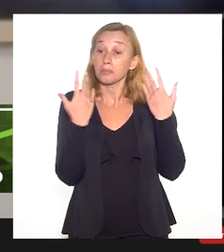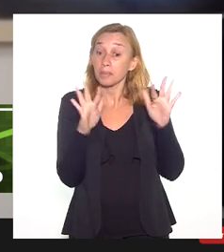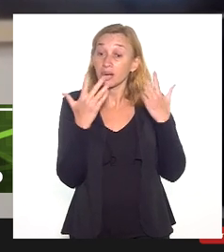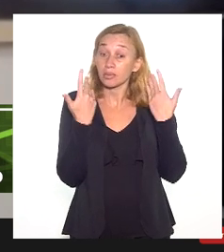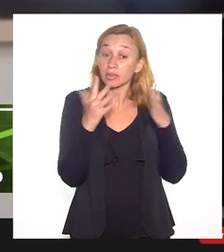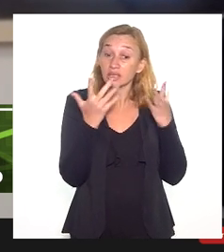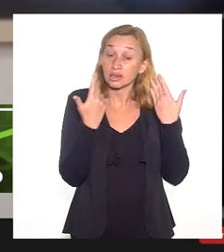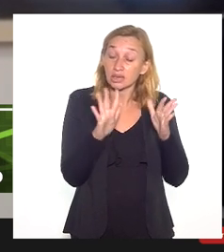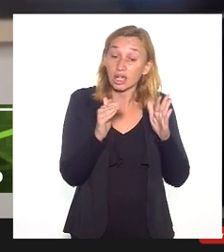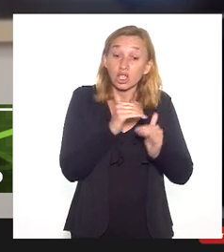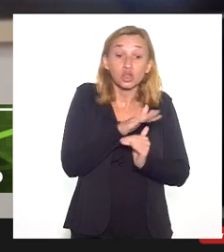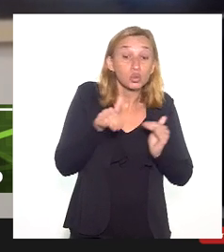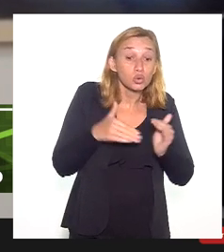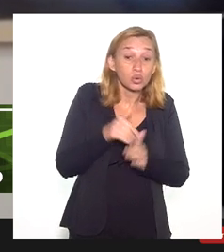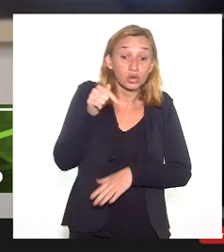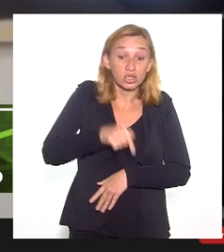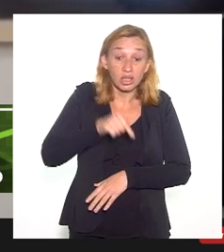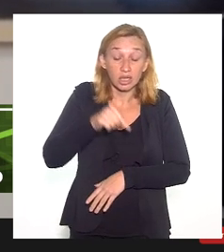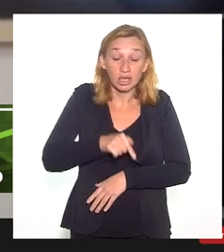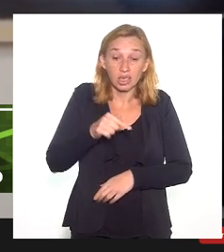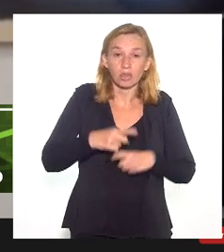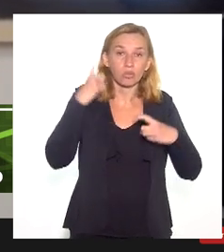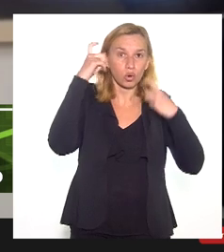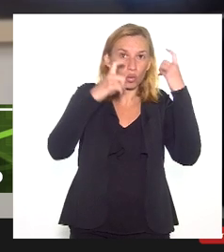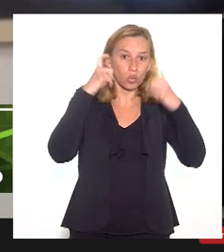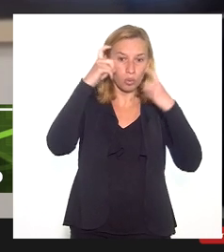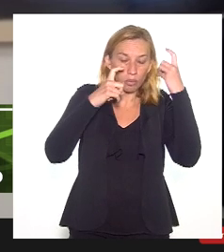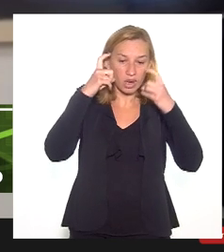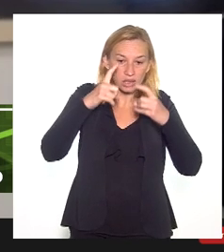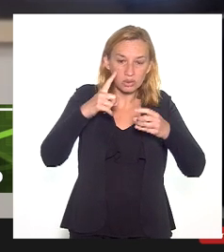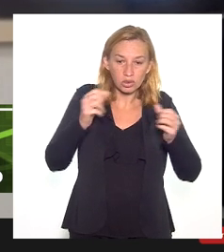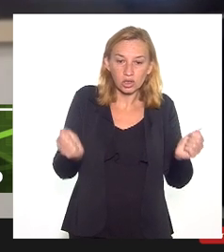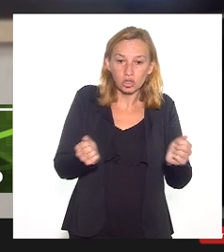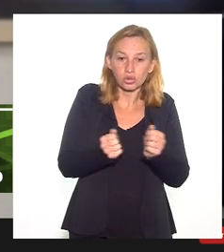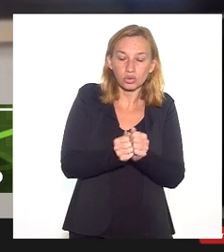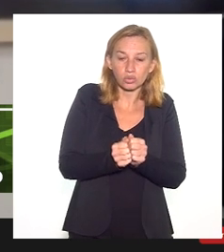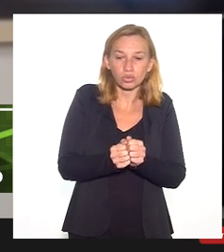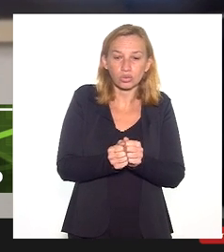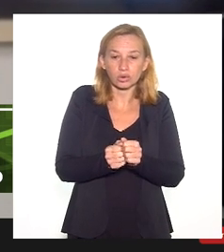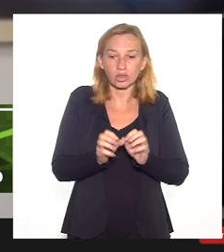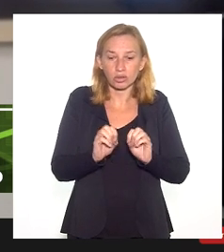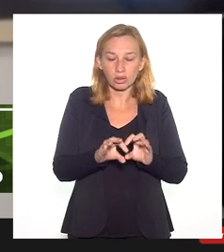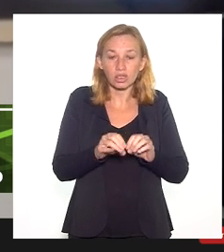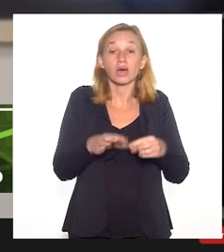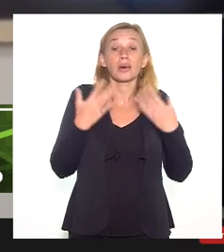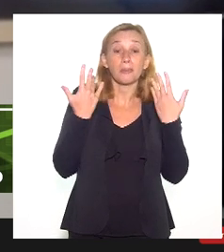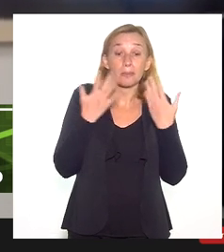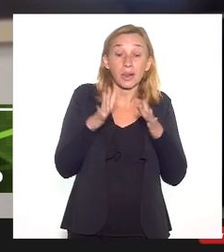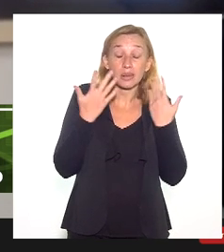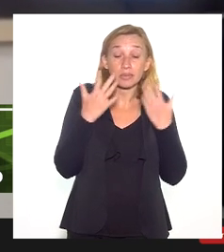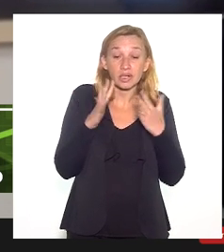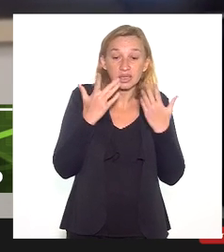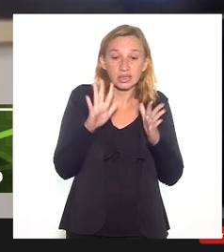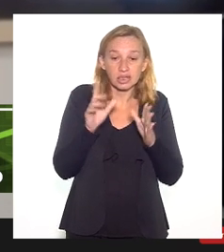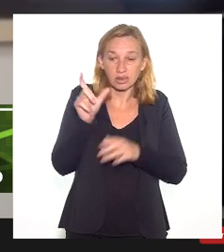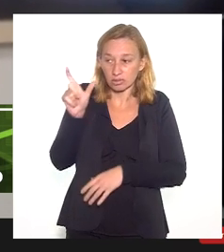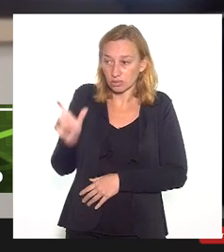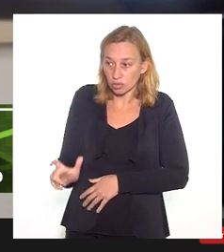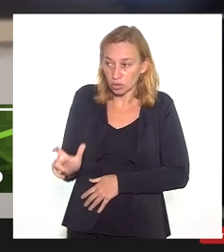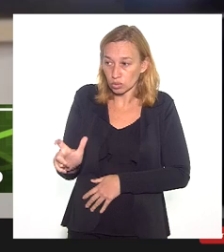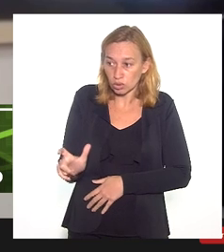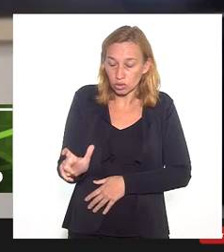parabenizar todos aqui que estão preocupados, envolvidos com o ERG, e parabenizar na figura do